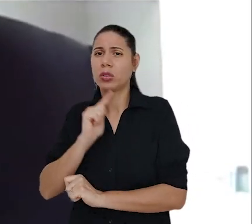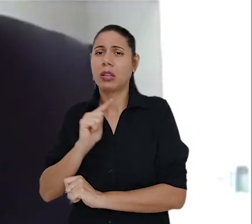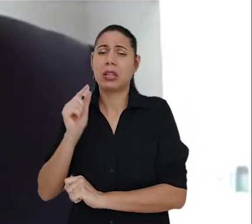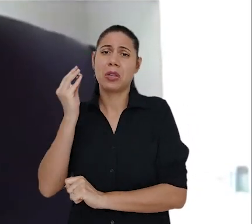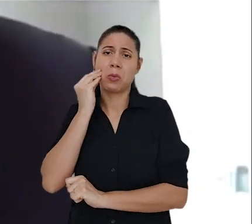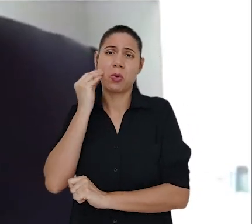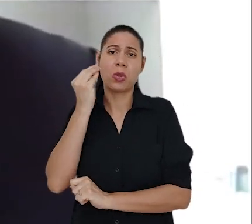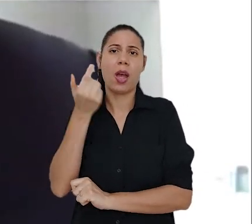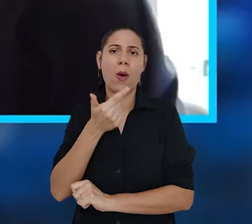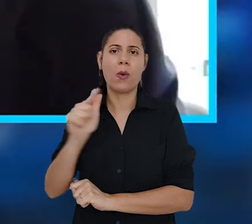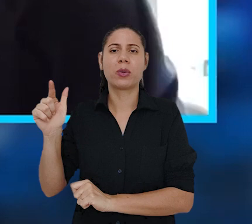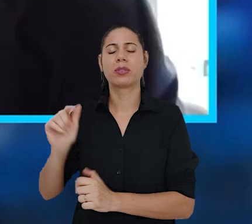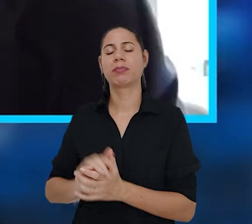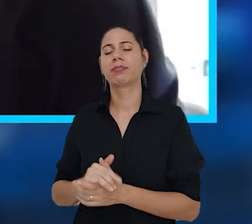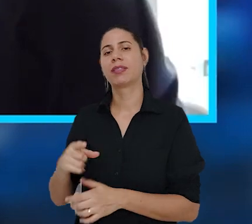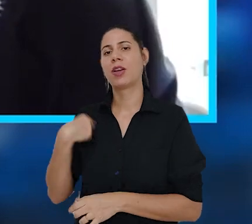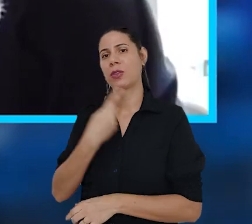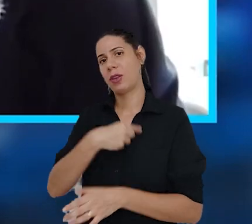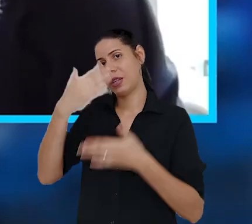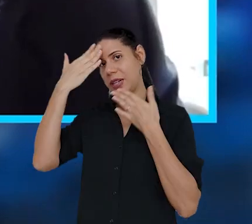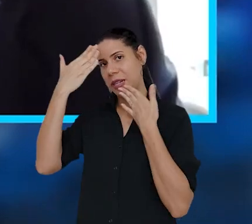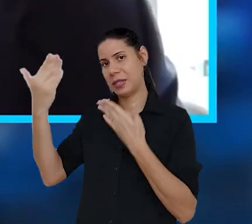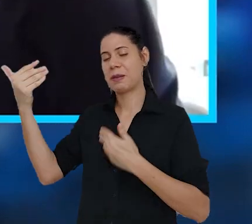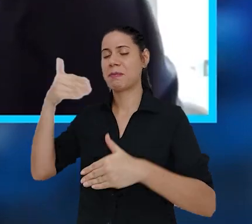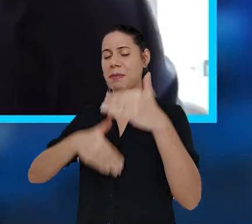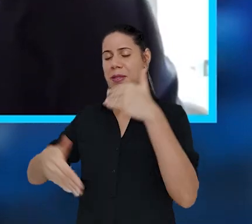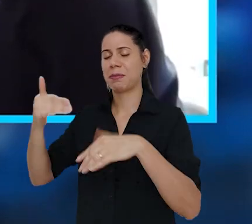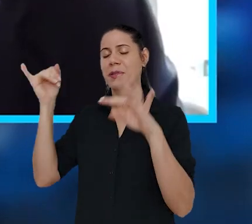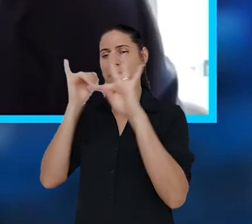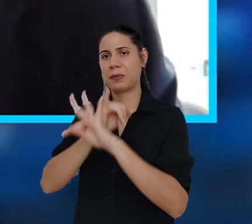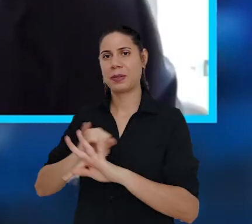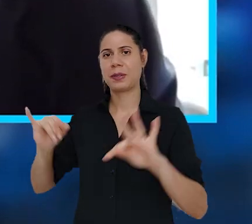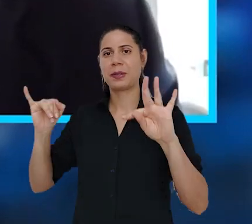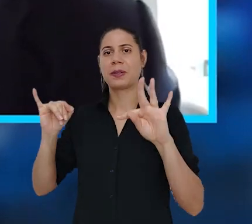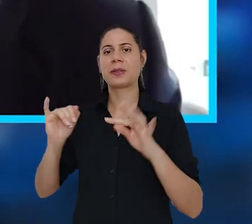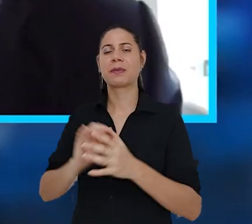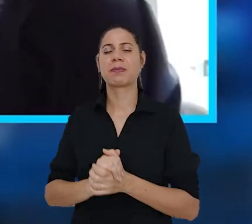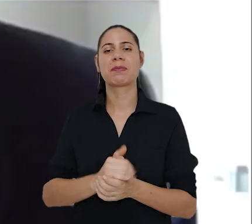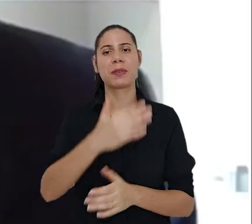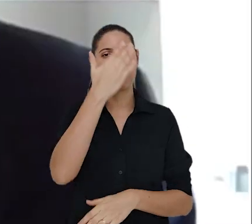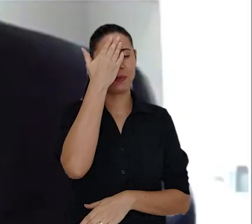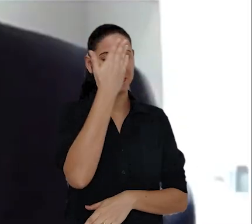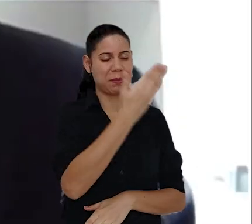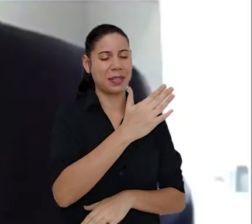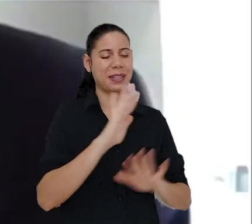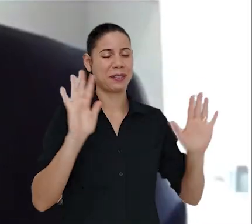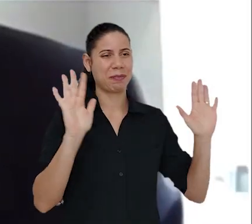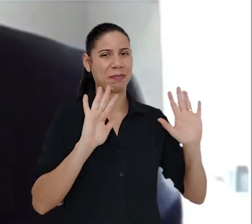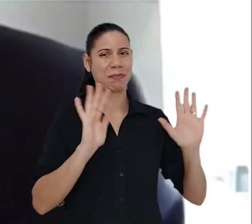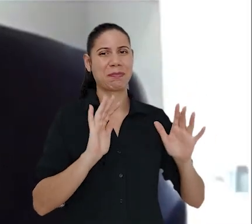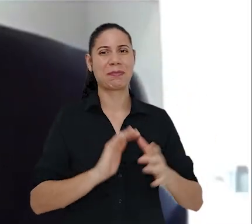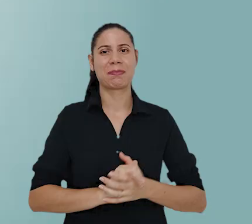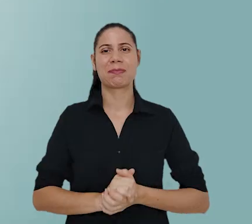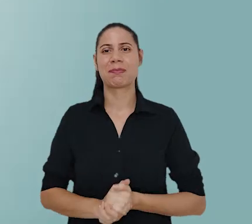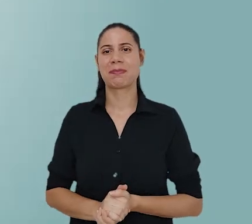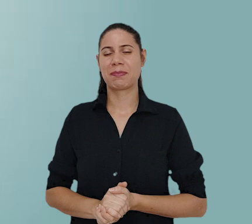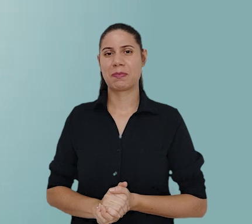fato, alguma chance, né? Nossos agradecimentos pela participação aqui no Inteiro Teor, Dr. Rudi Cassel. Muito obrigado. Até mais. Tchau,